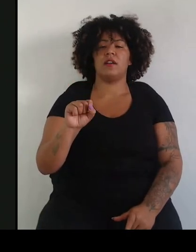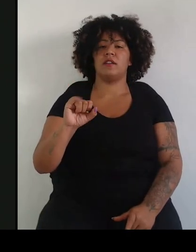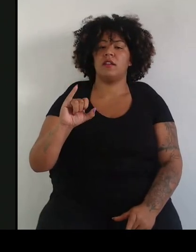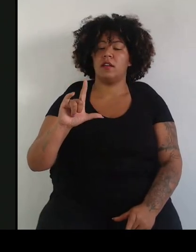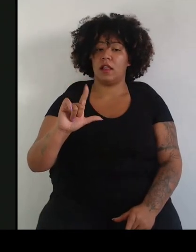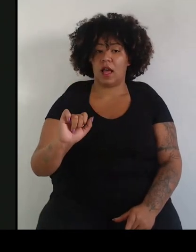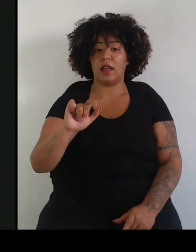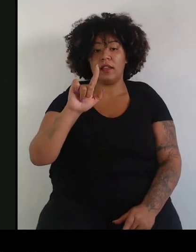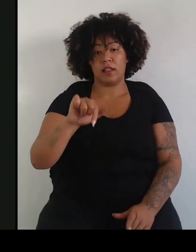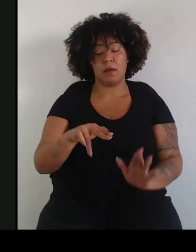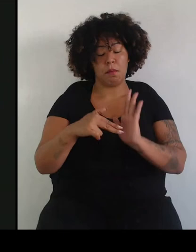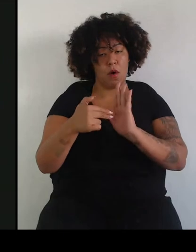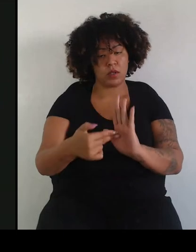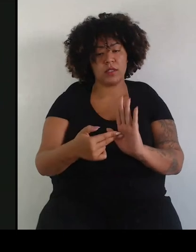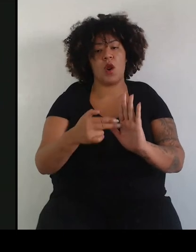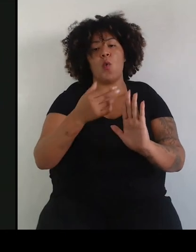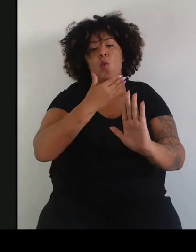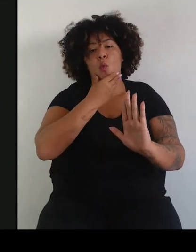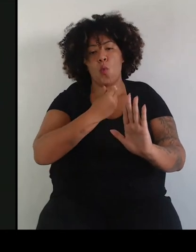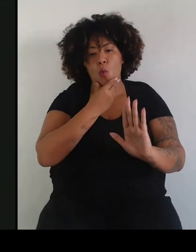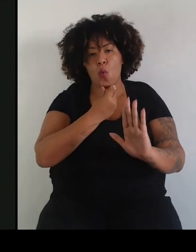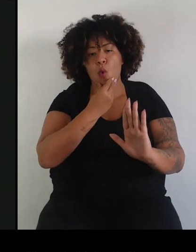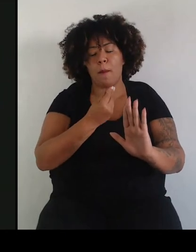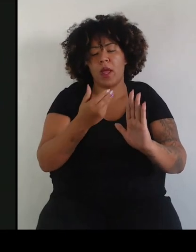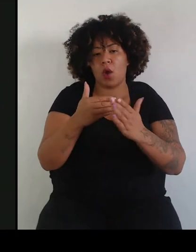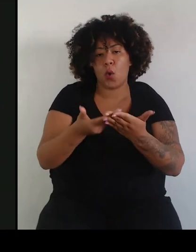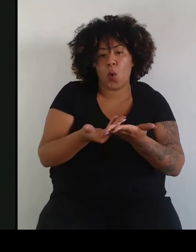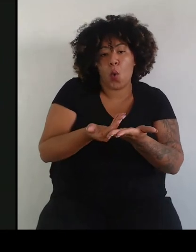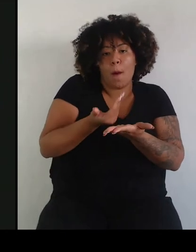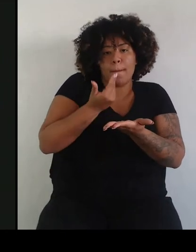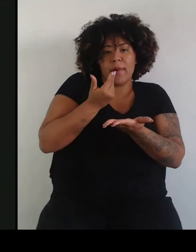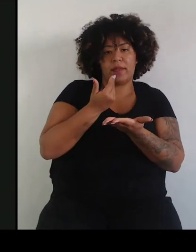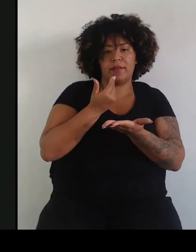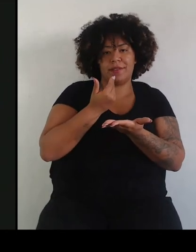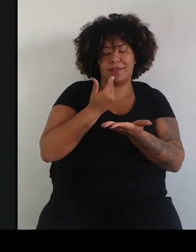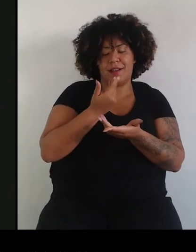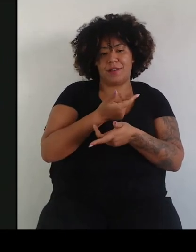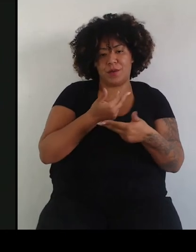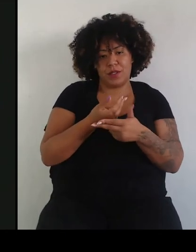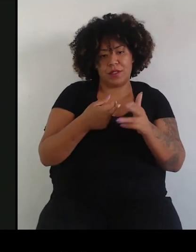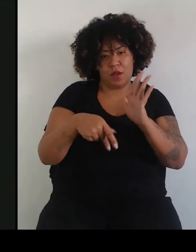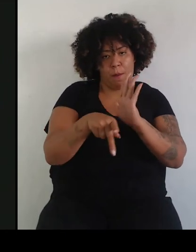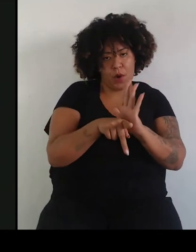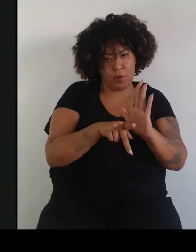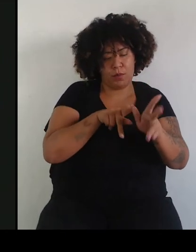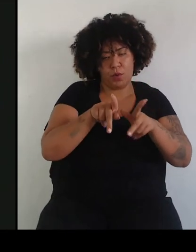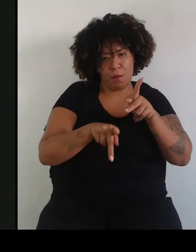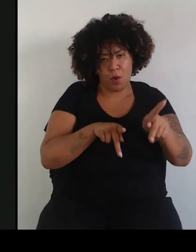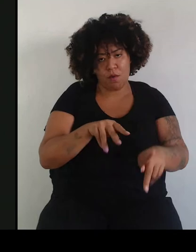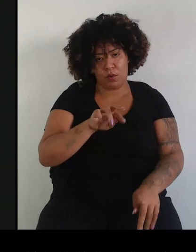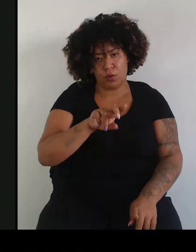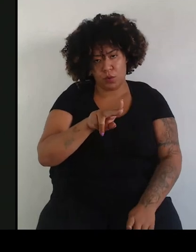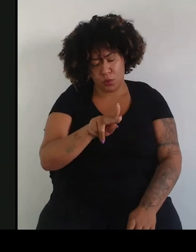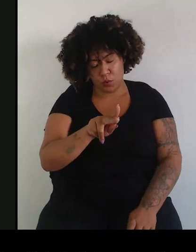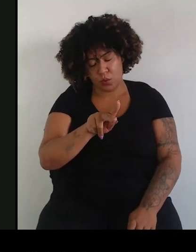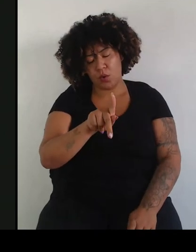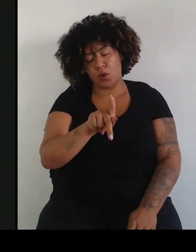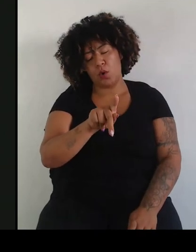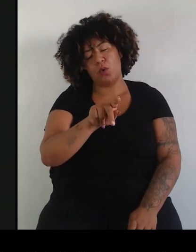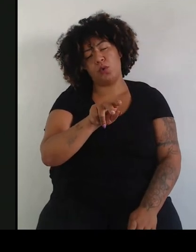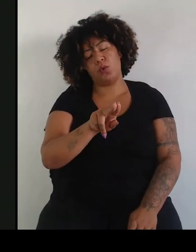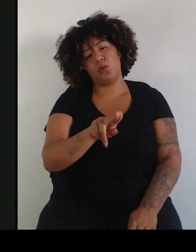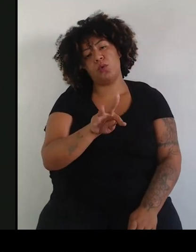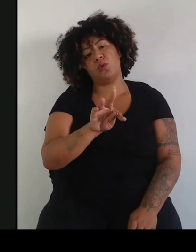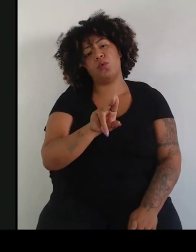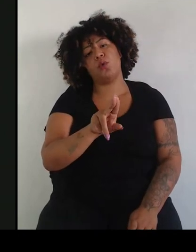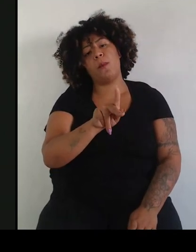olhamos agora a próxima imagem essa figura né da de uma das três bases da